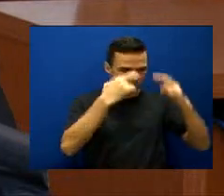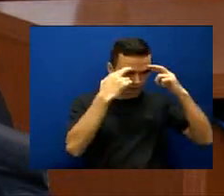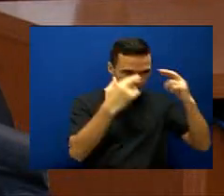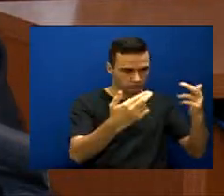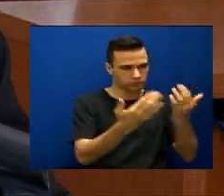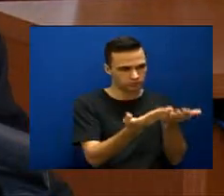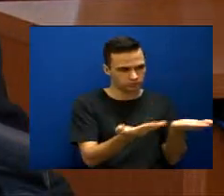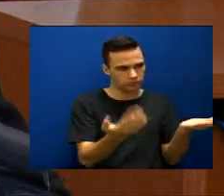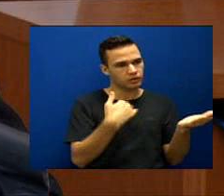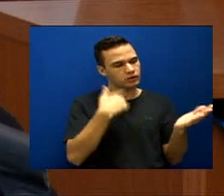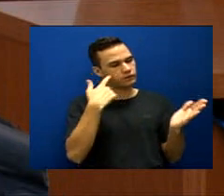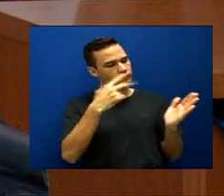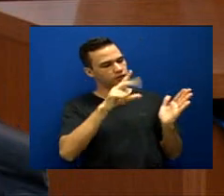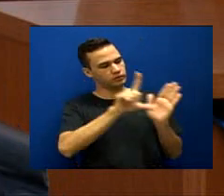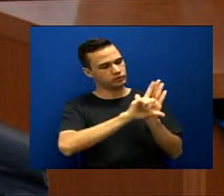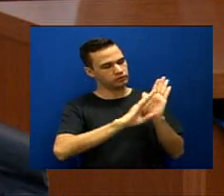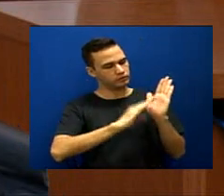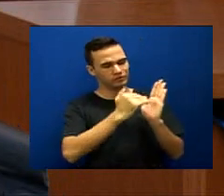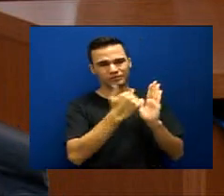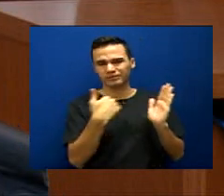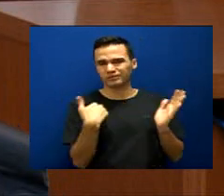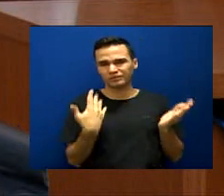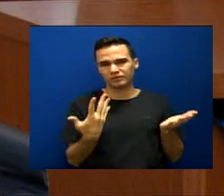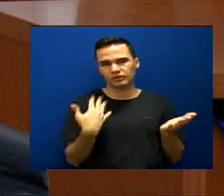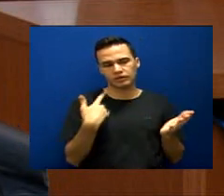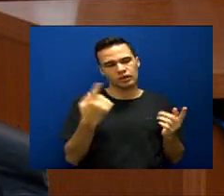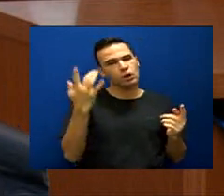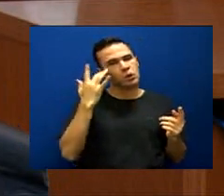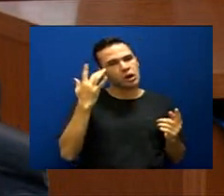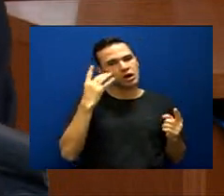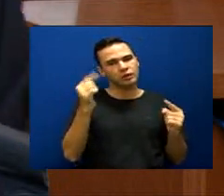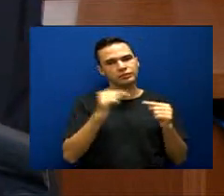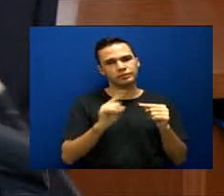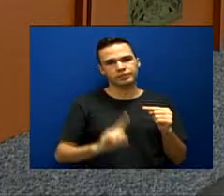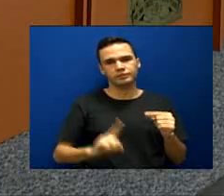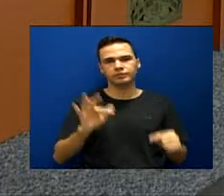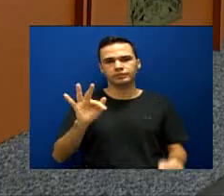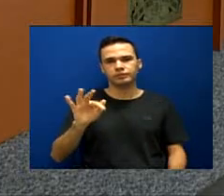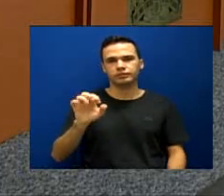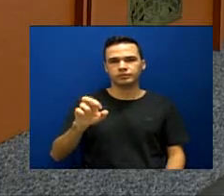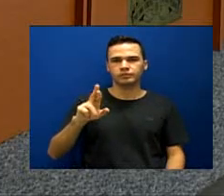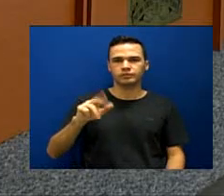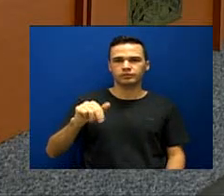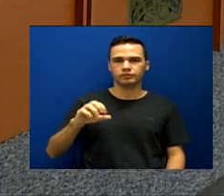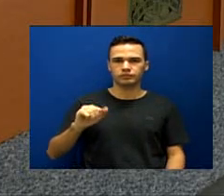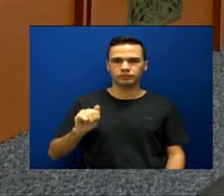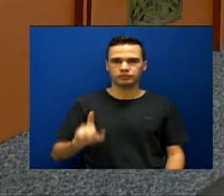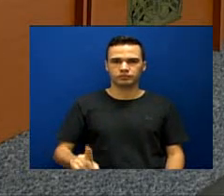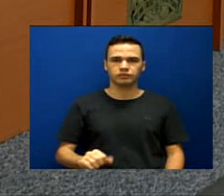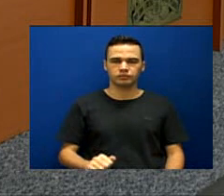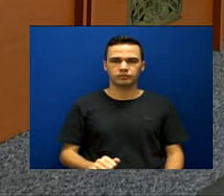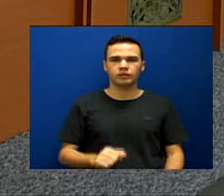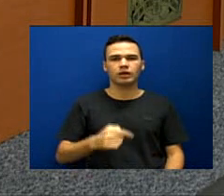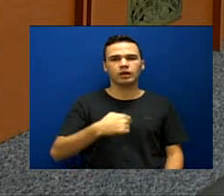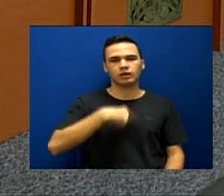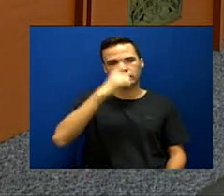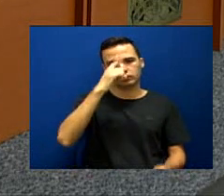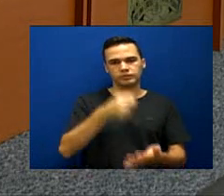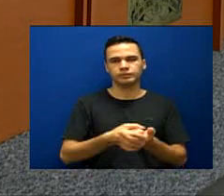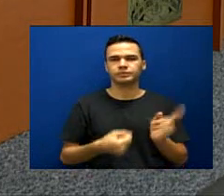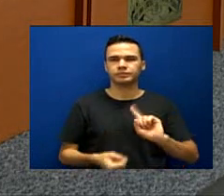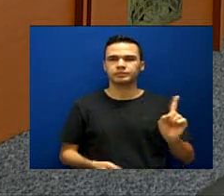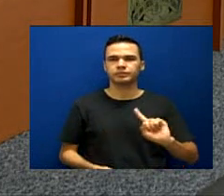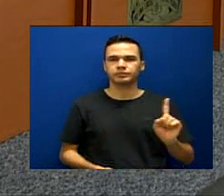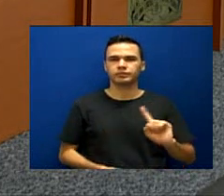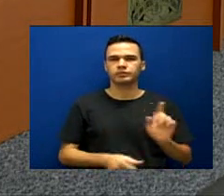Brasileiro, eu li a emenda, me desculpe, mas sai do nada, vai para lugar nenhum. Vereadora Fernanda. Eu também votarei não